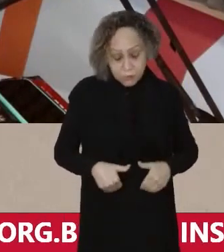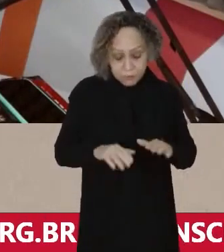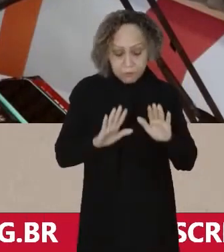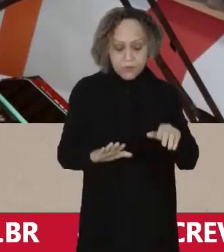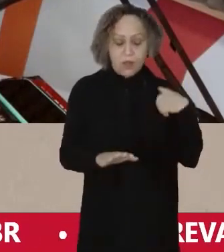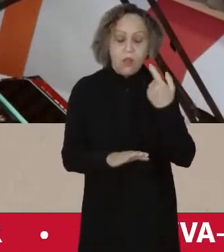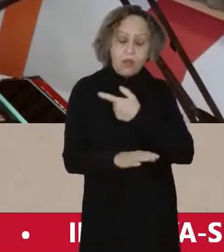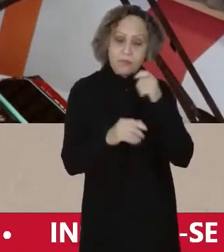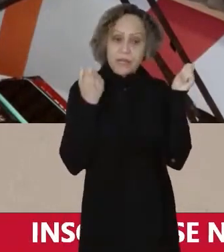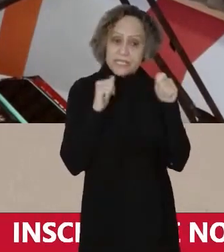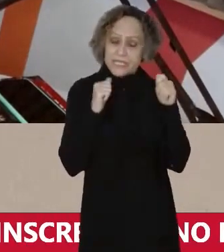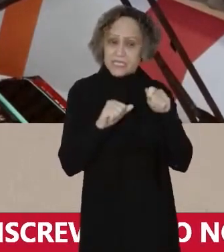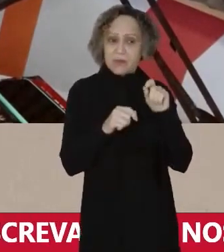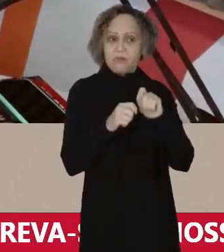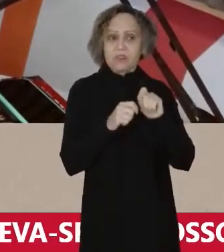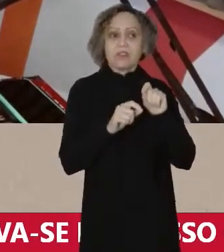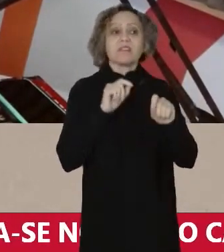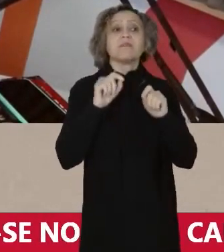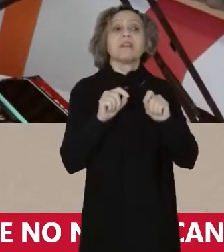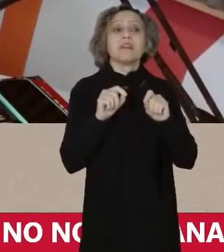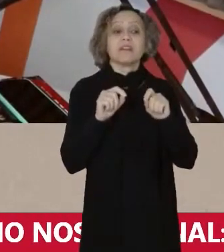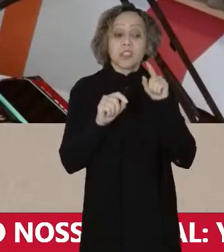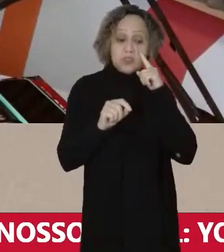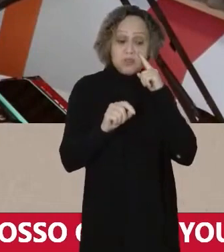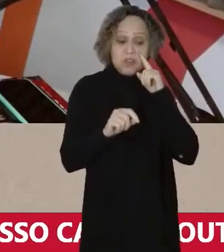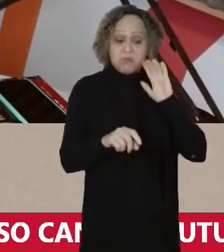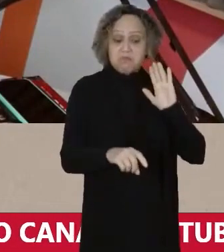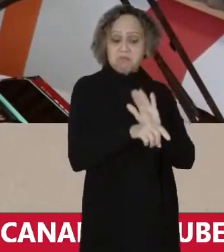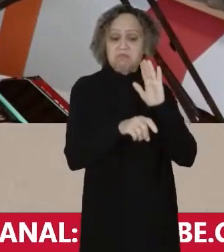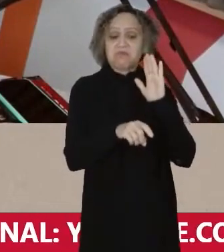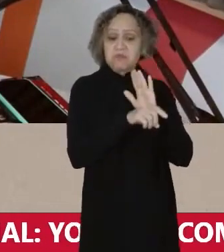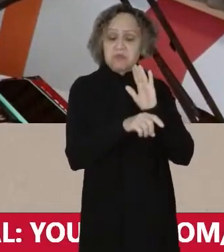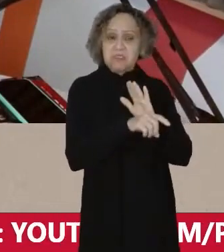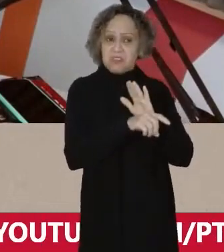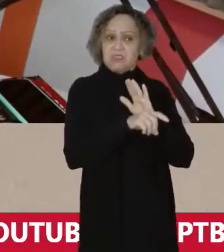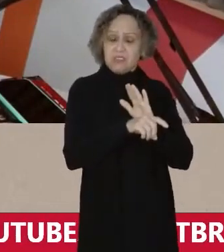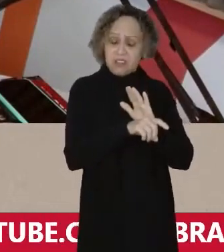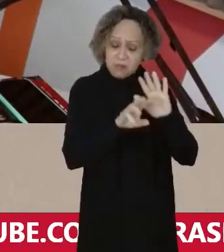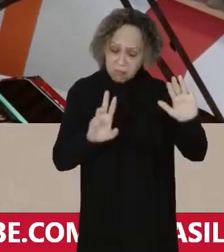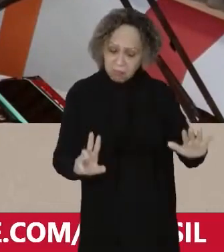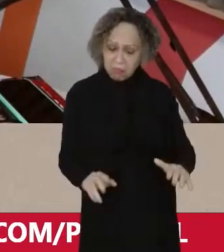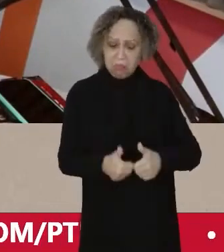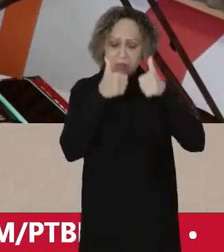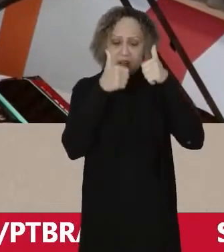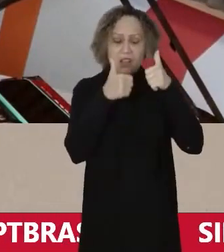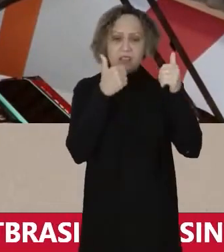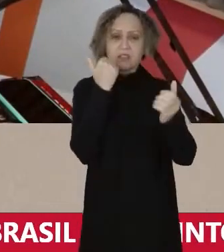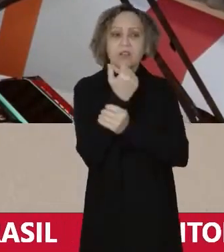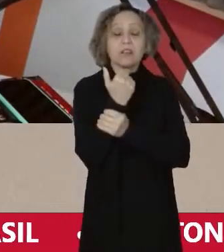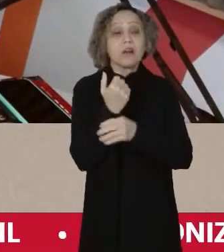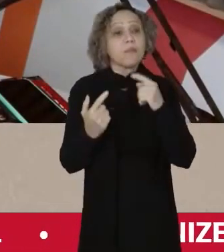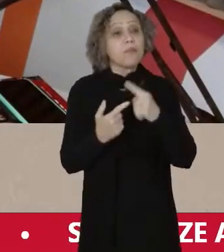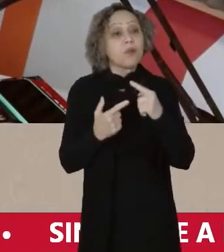um impacto na segurança, porque Uhum. essas pessoas ainda não estão saindo de suas casas para